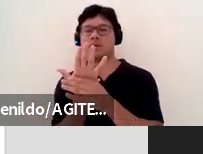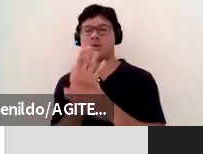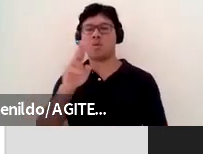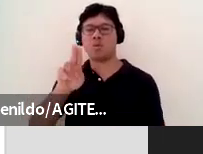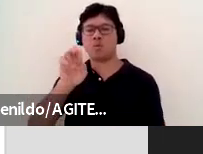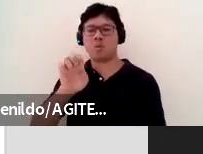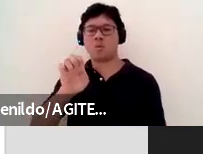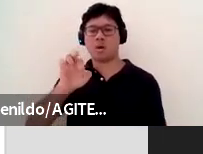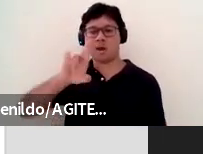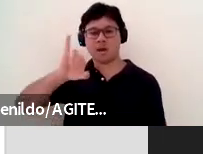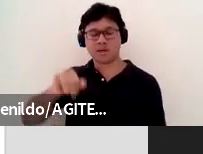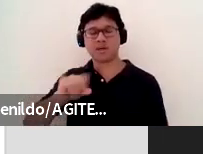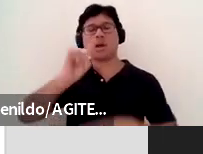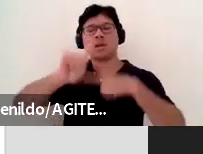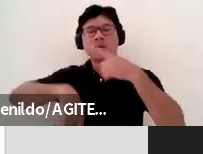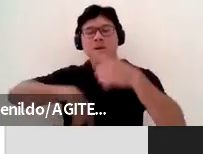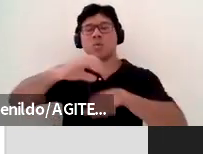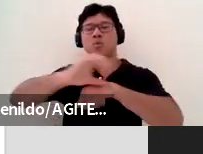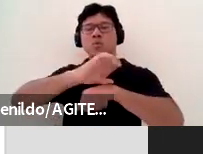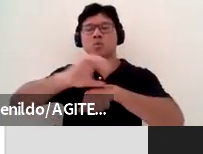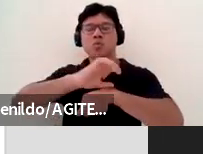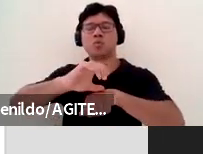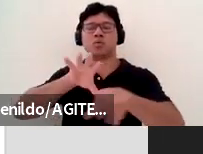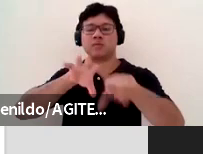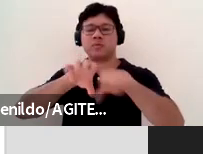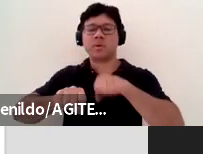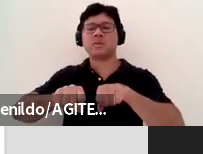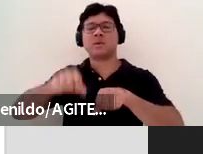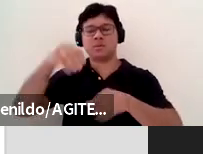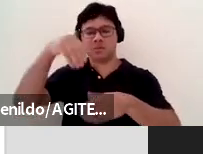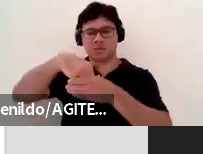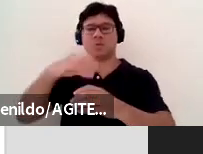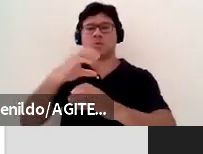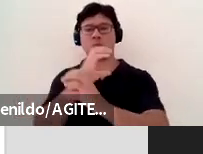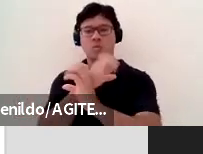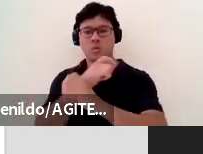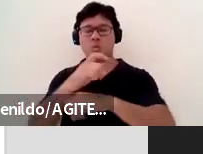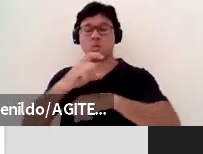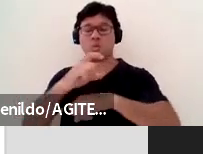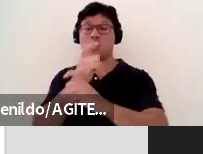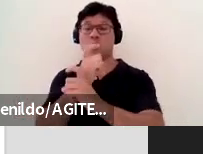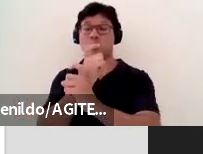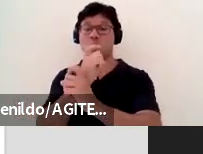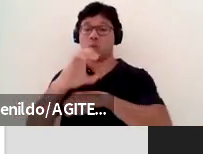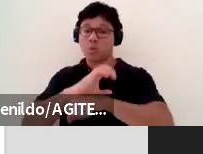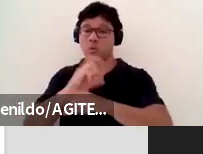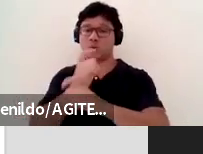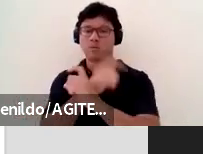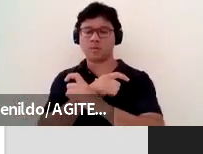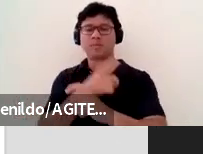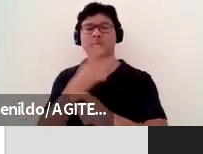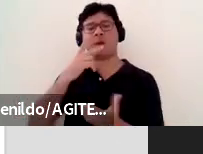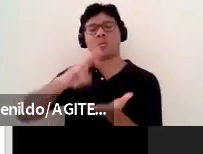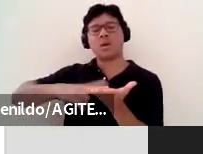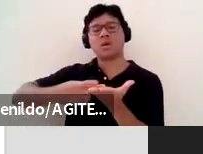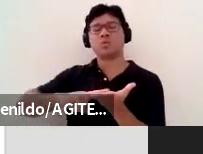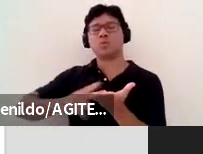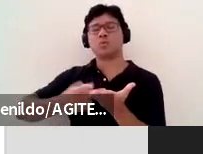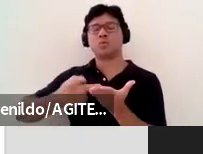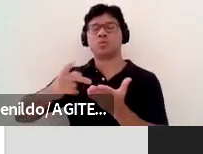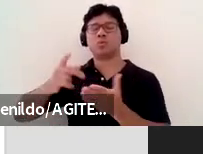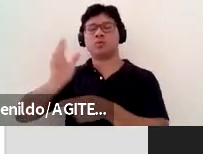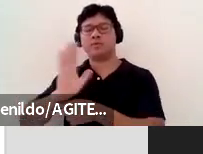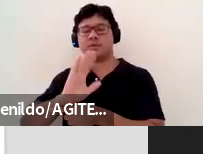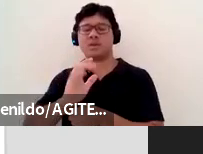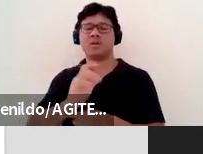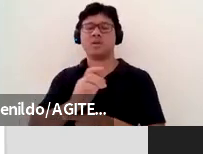posteriormente, o curso de formação de tradutores pela PUC. Eu traduzo livros de ficção e não ficção do inglês e